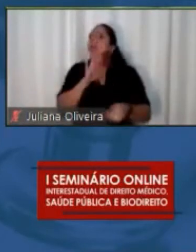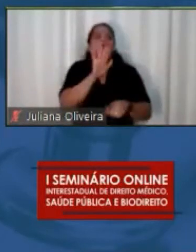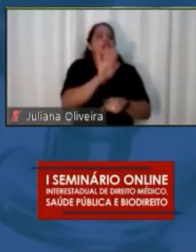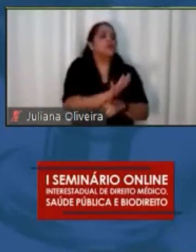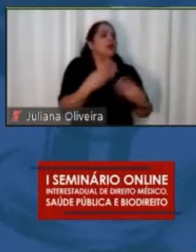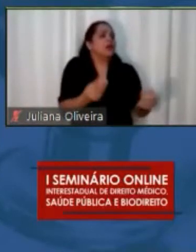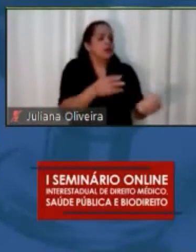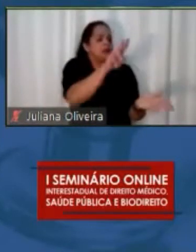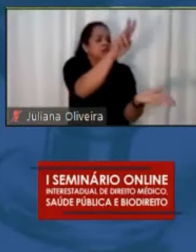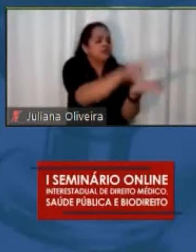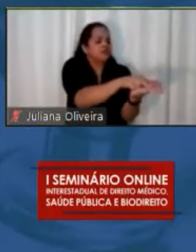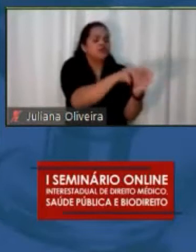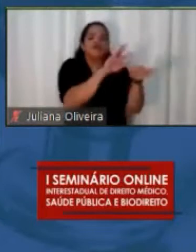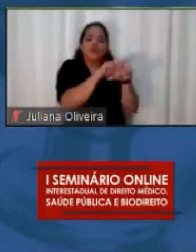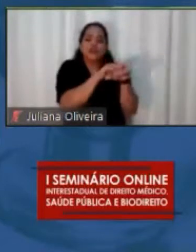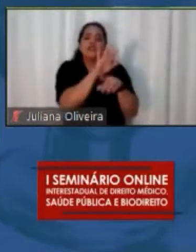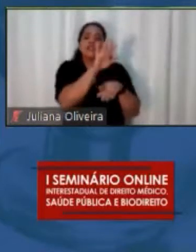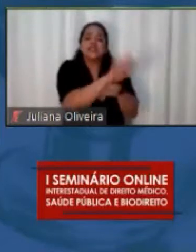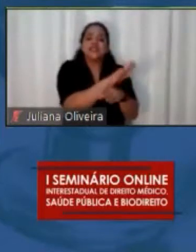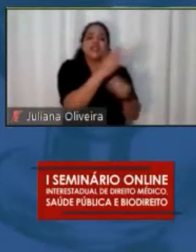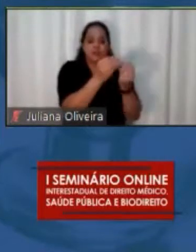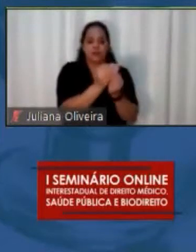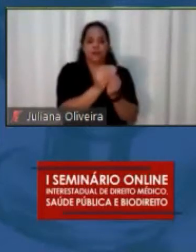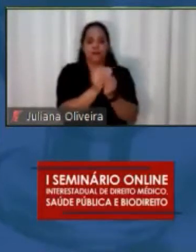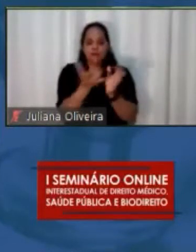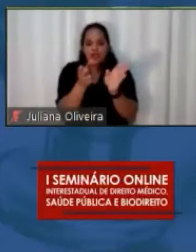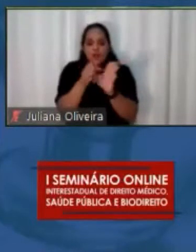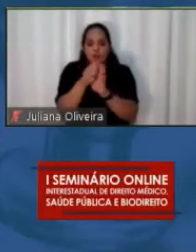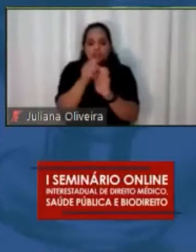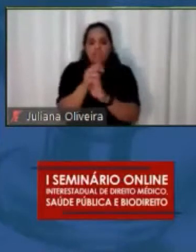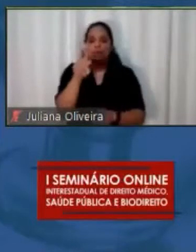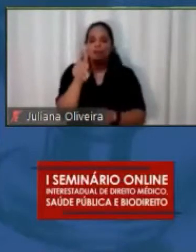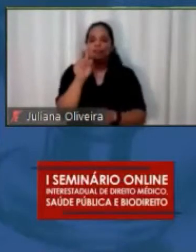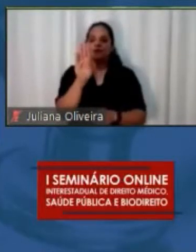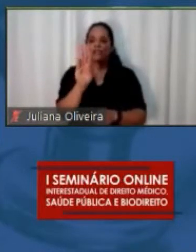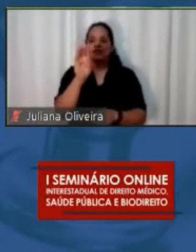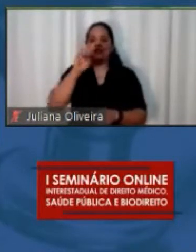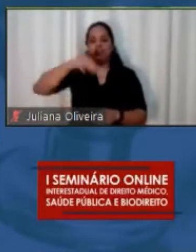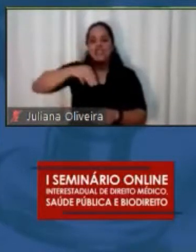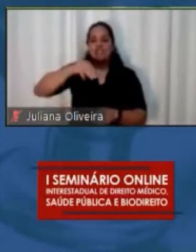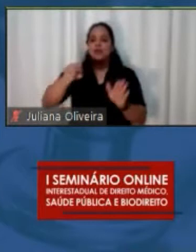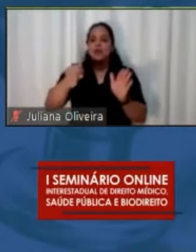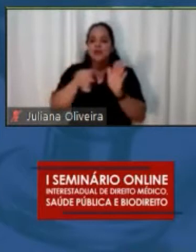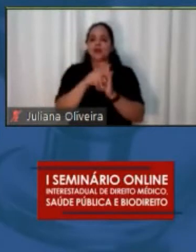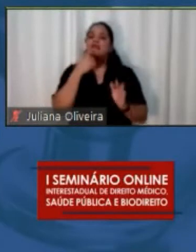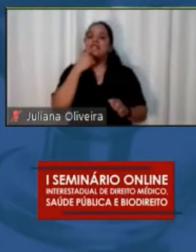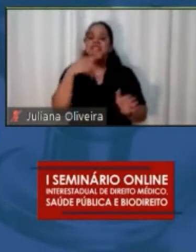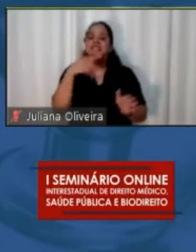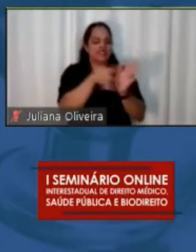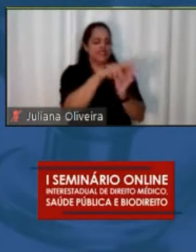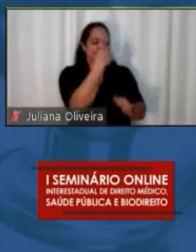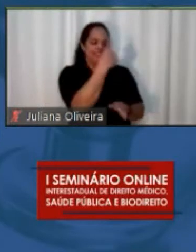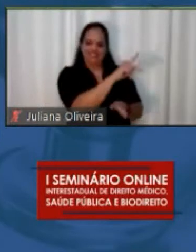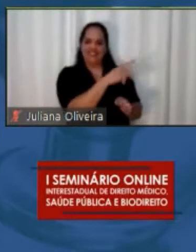de PBM, que é a gestão do sangue do paciente, em que se usam estratégias específicas